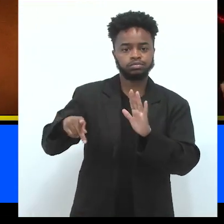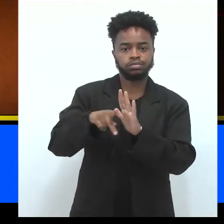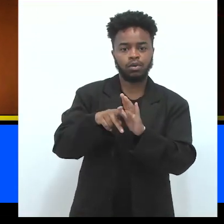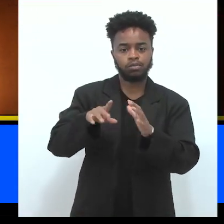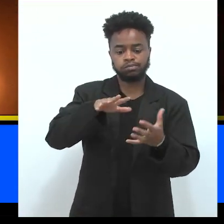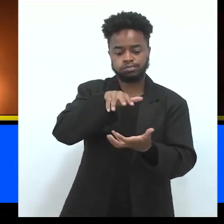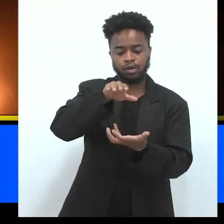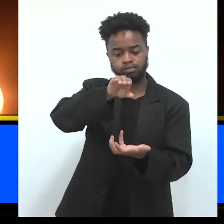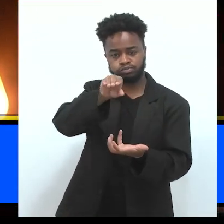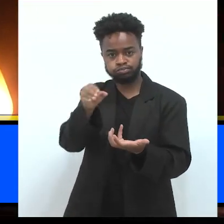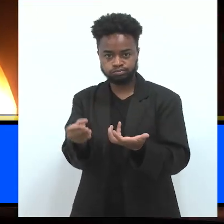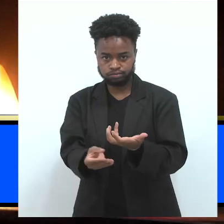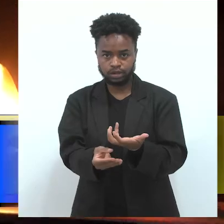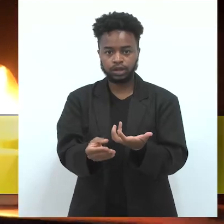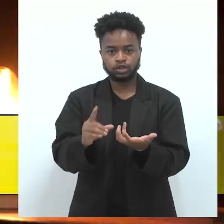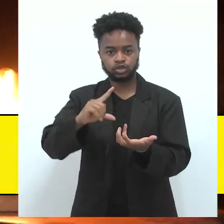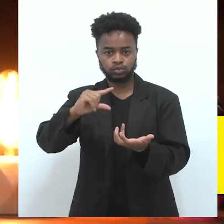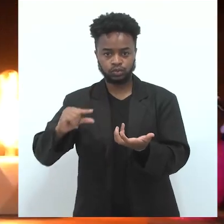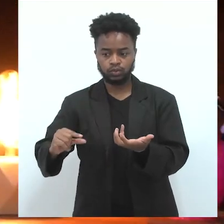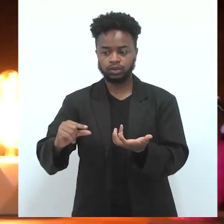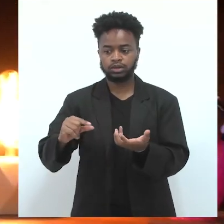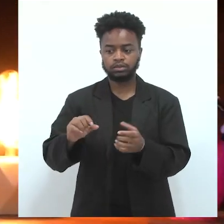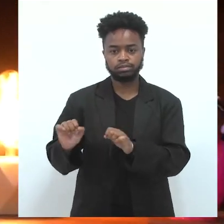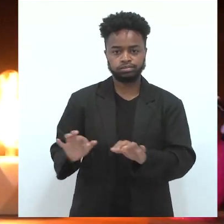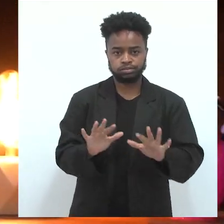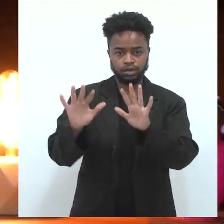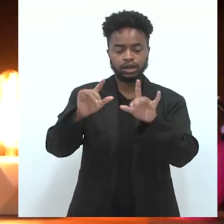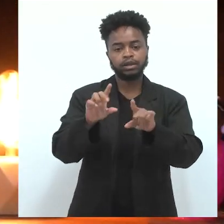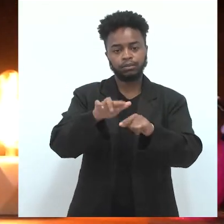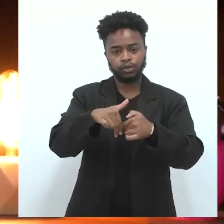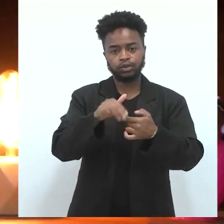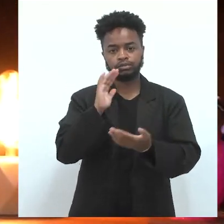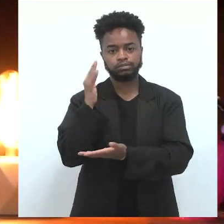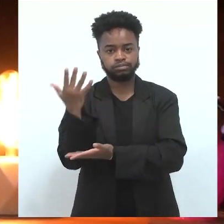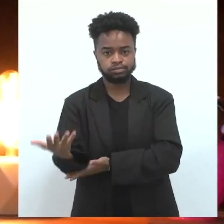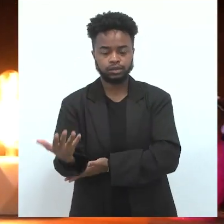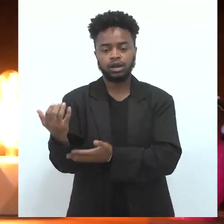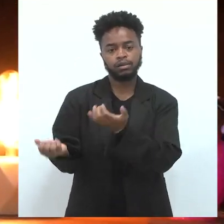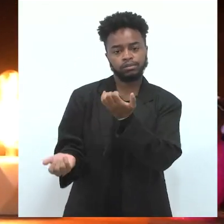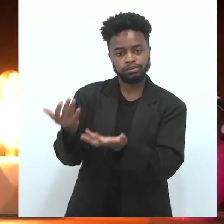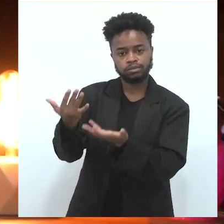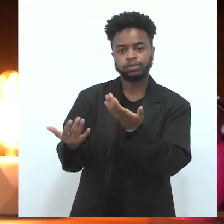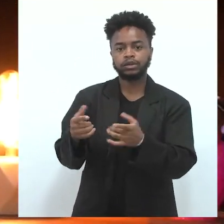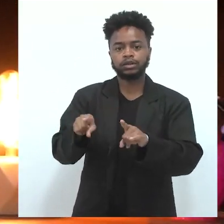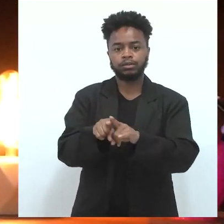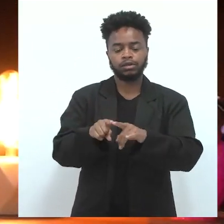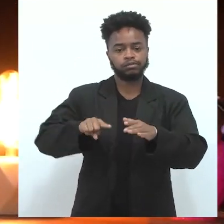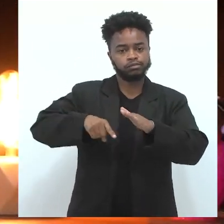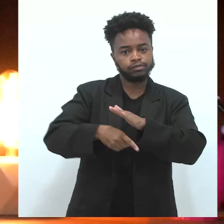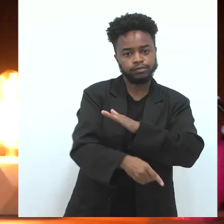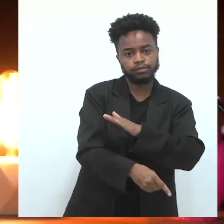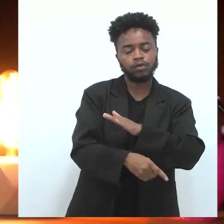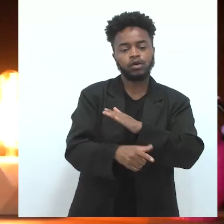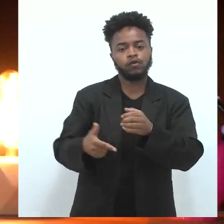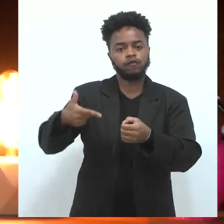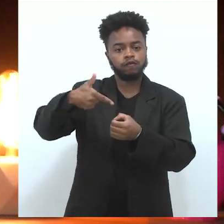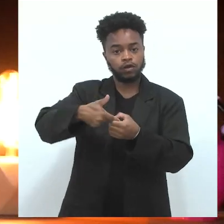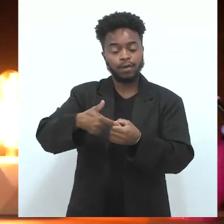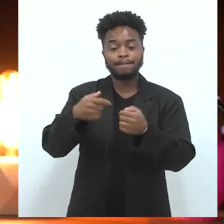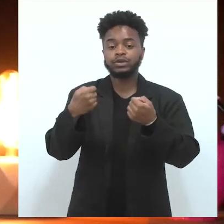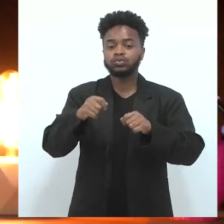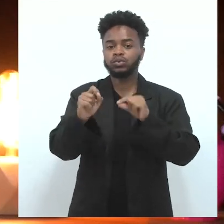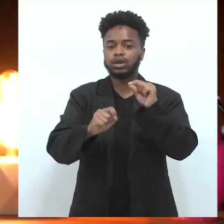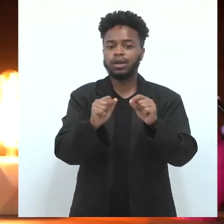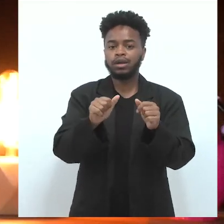efeito estufa, seja pelo desmatamento, seja pela queima de combustíveis fósseis. Então, assim, a longo prazo o que a gente precisa é de uma